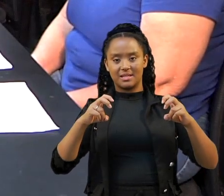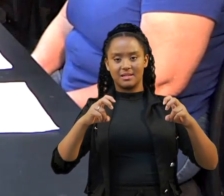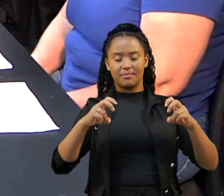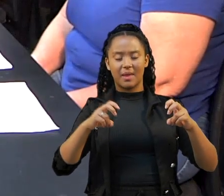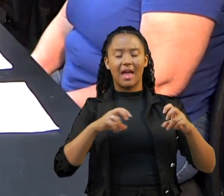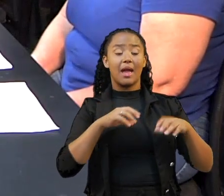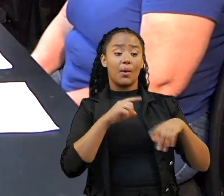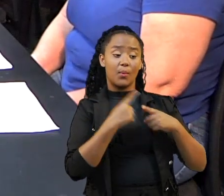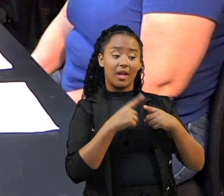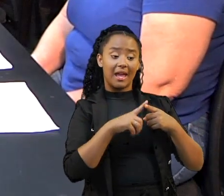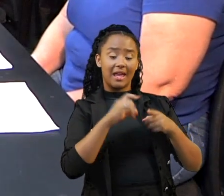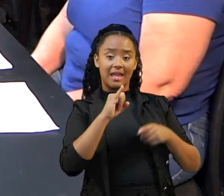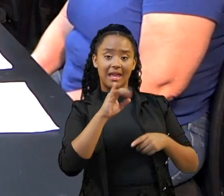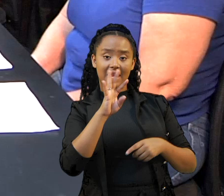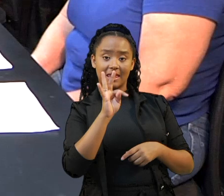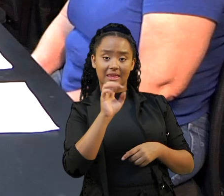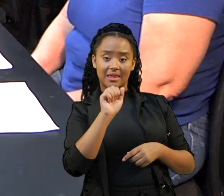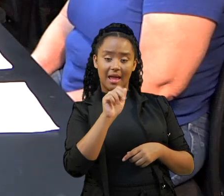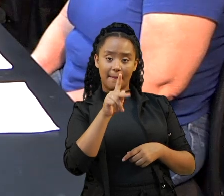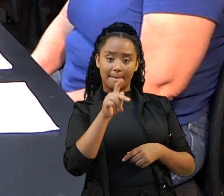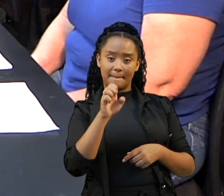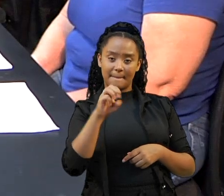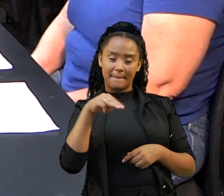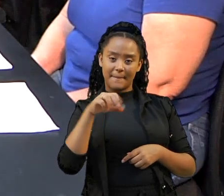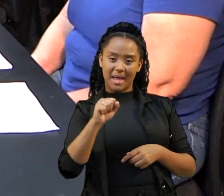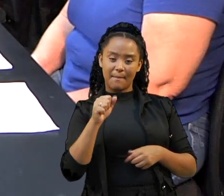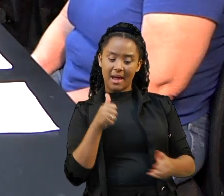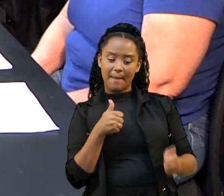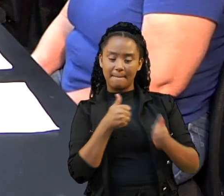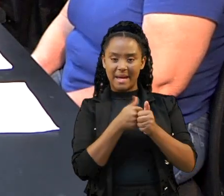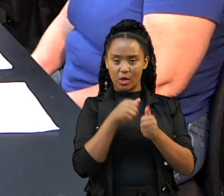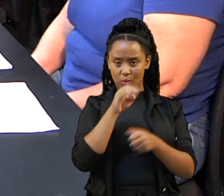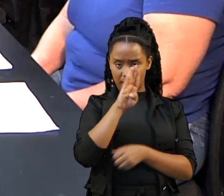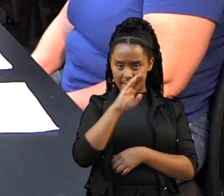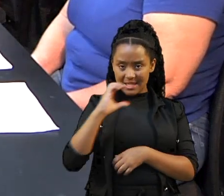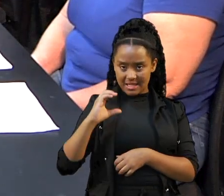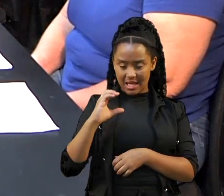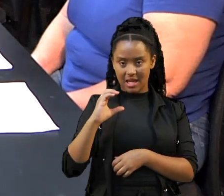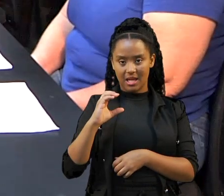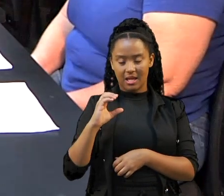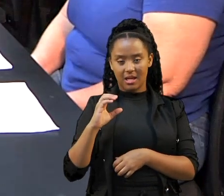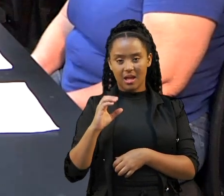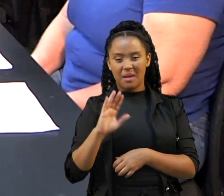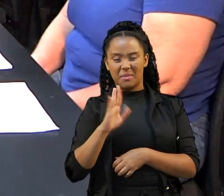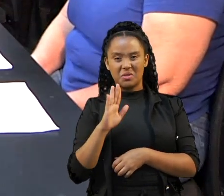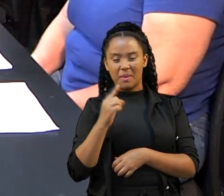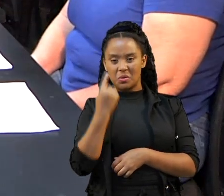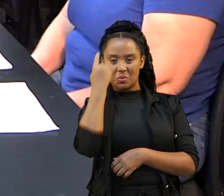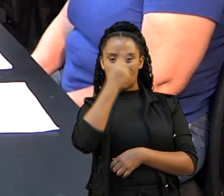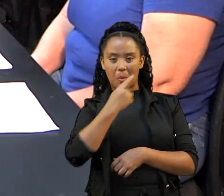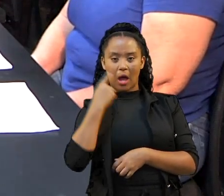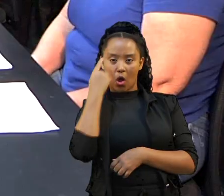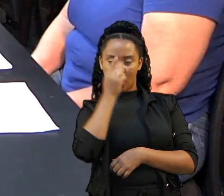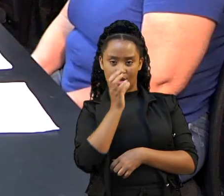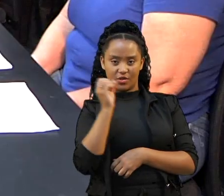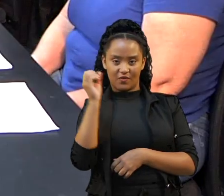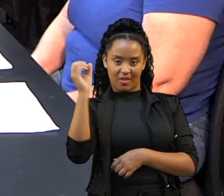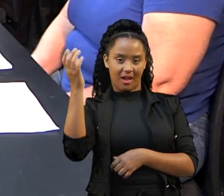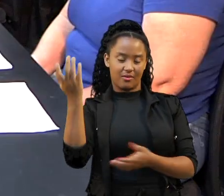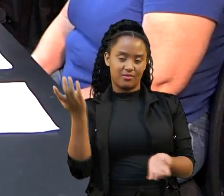Florianópolis. Itapema é grudado no Balneário Camboriú, ali atrás. É 1 hora, né? mais ou menos, de um para o outro. É ali atrás. Ali não